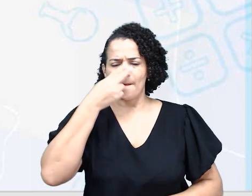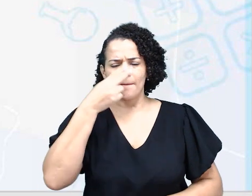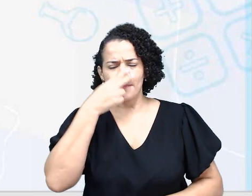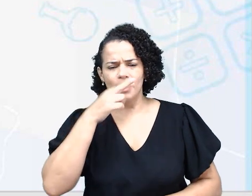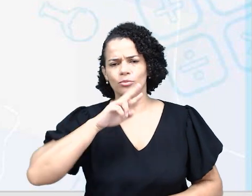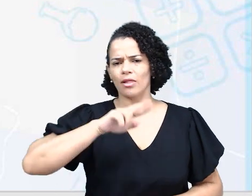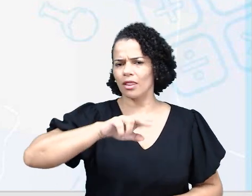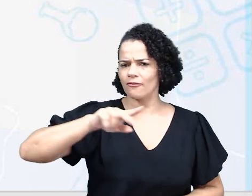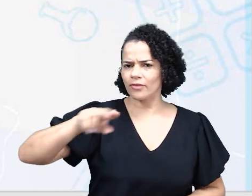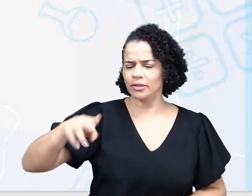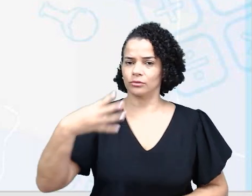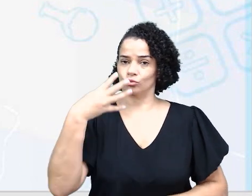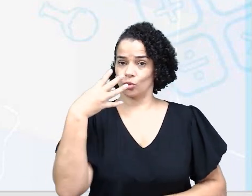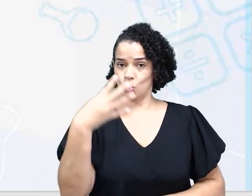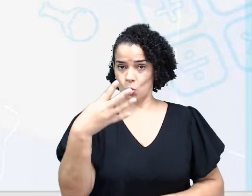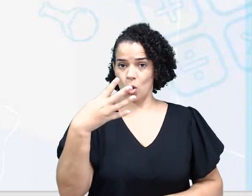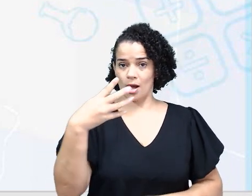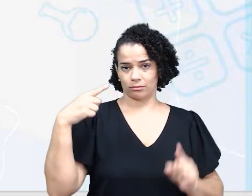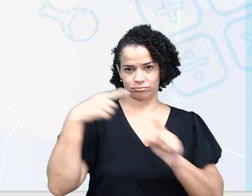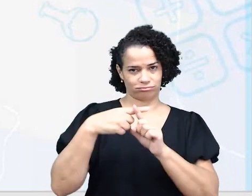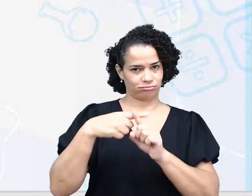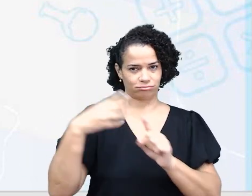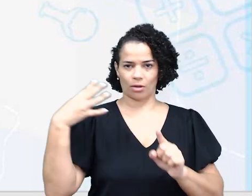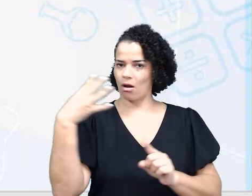4 algarismos. Eu digo, são 4